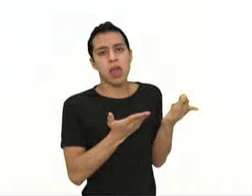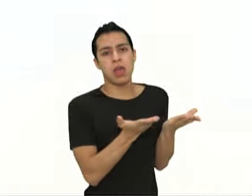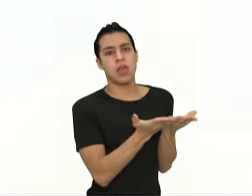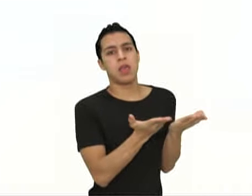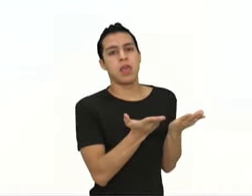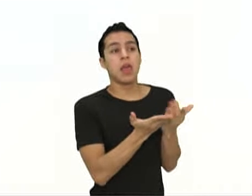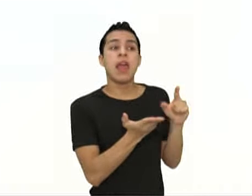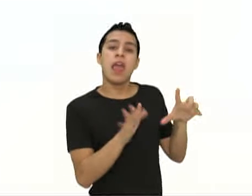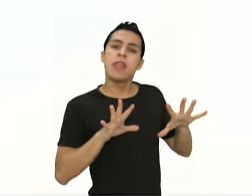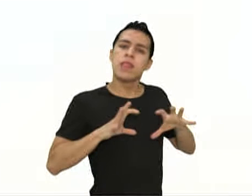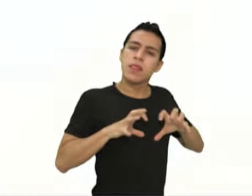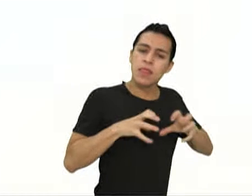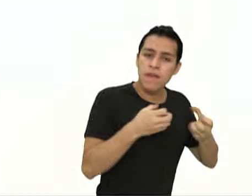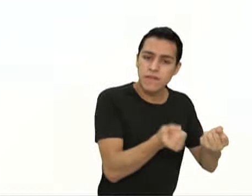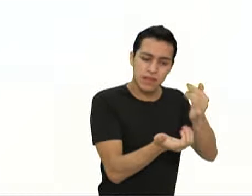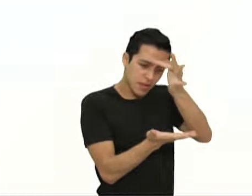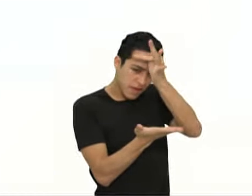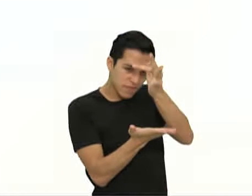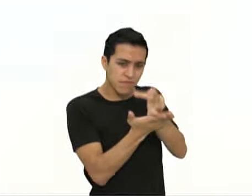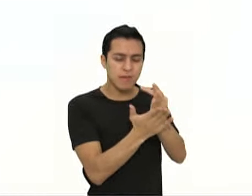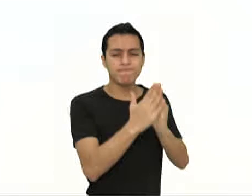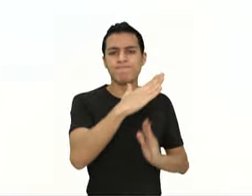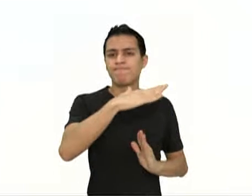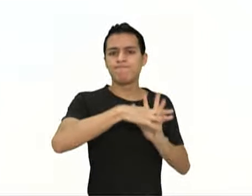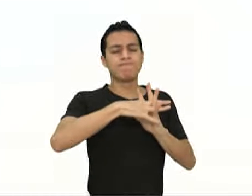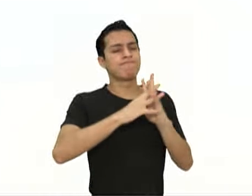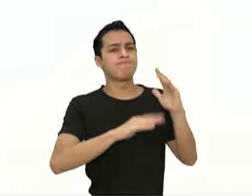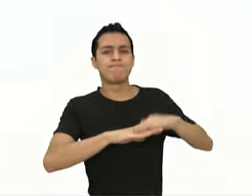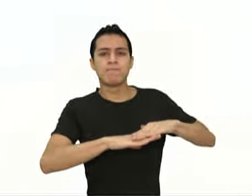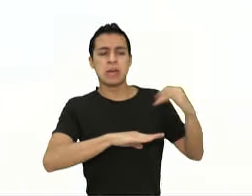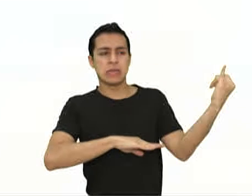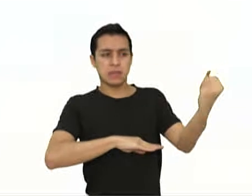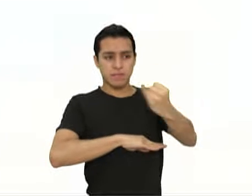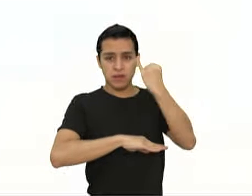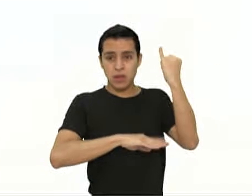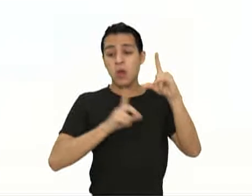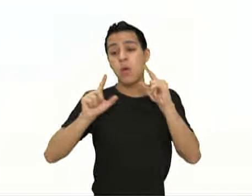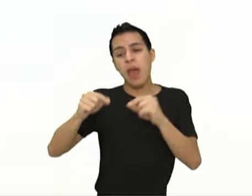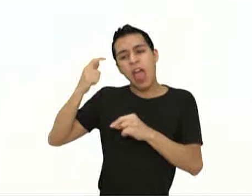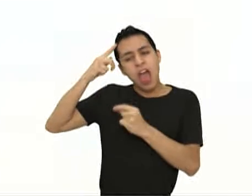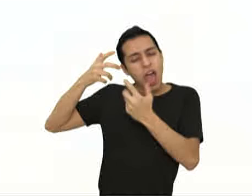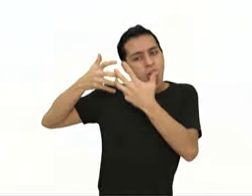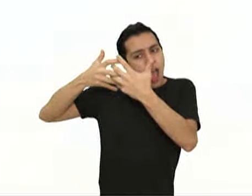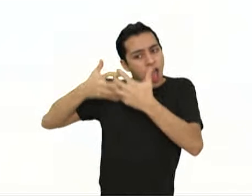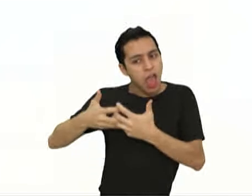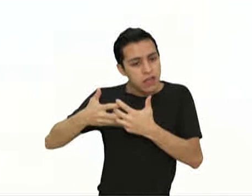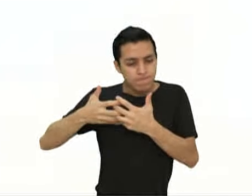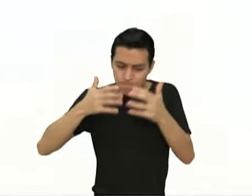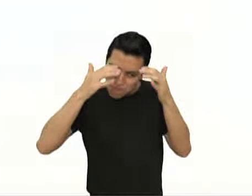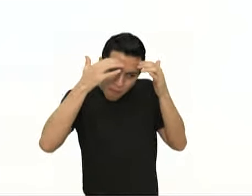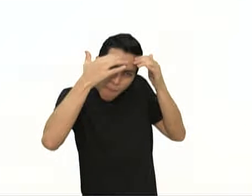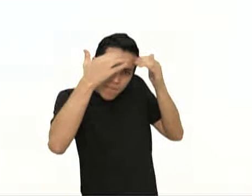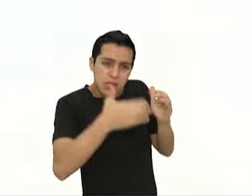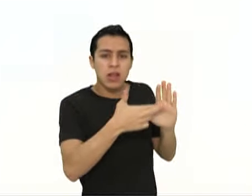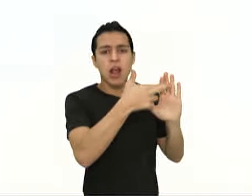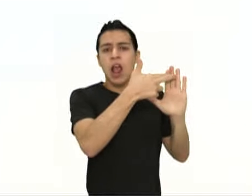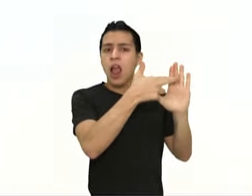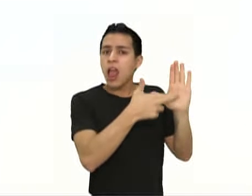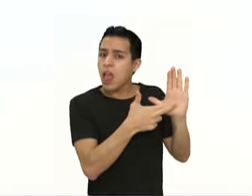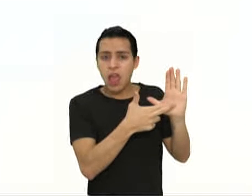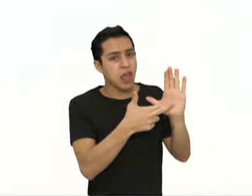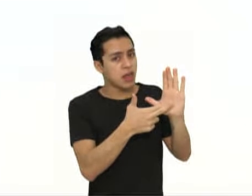Tomás defendia a fé como valor supremo. E a razão deveria se submeter aos mandos das